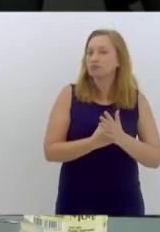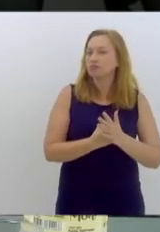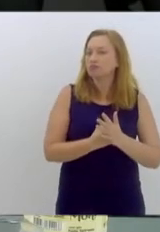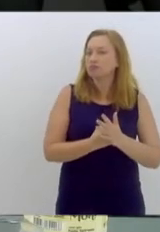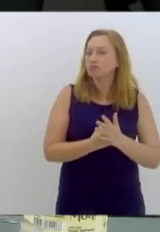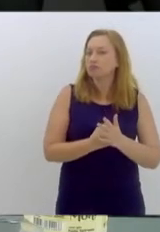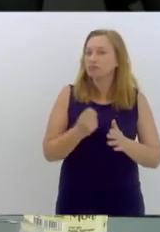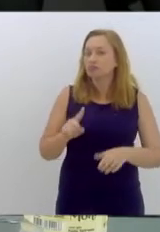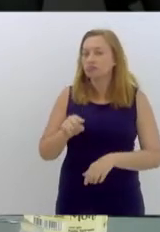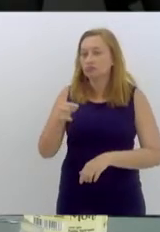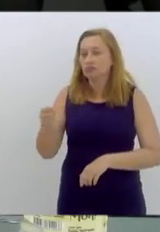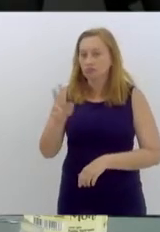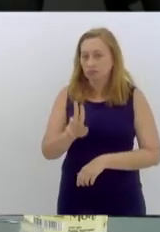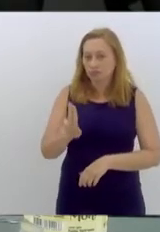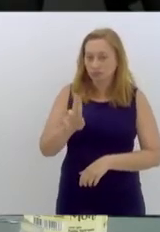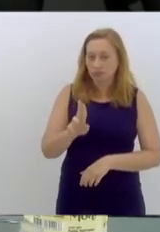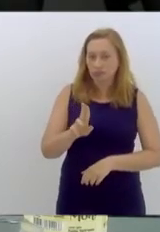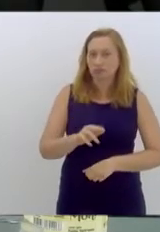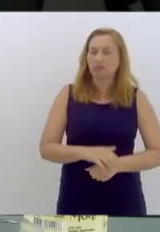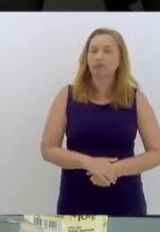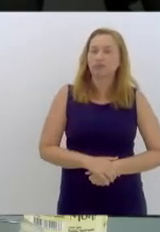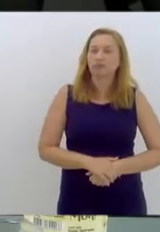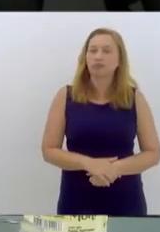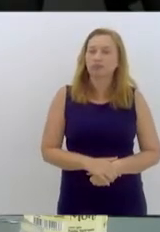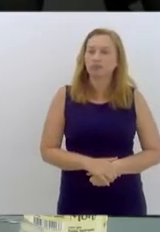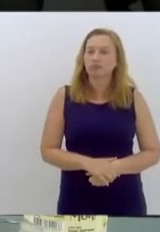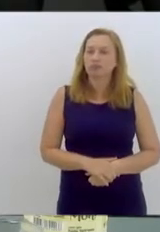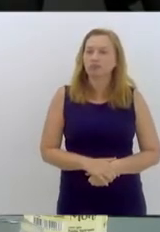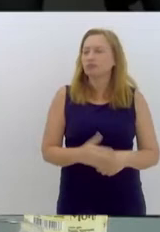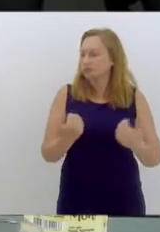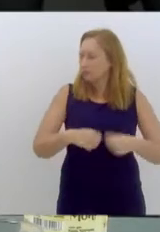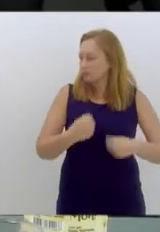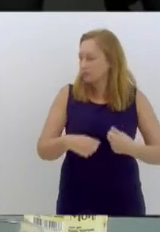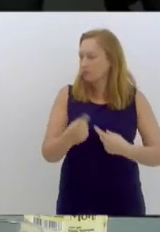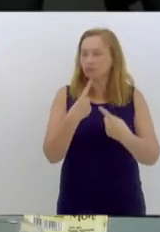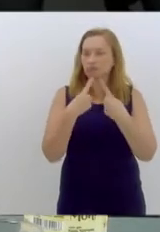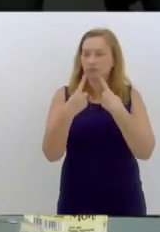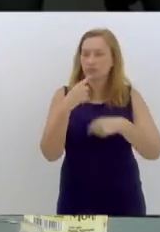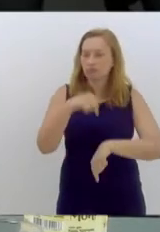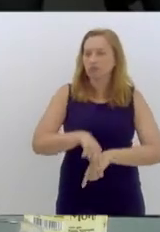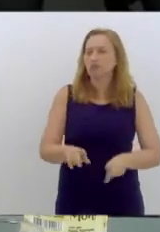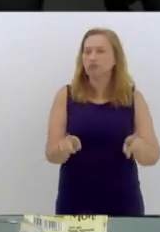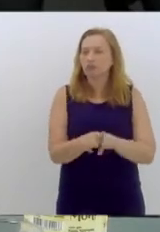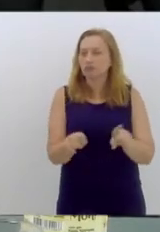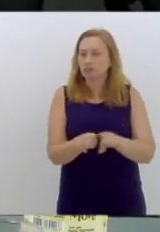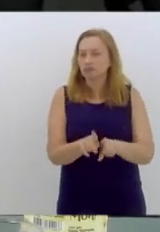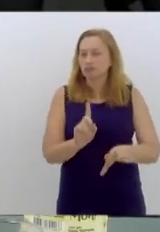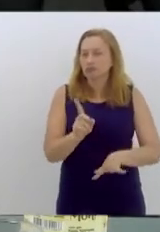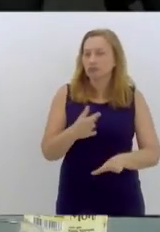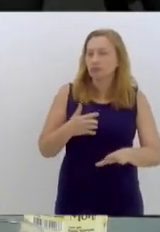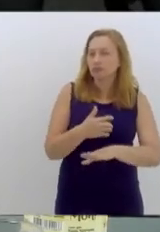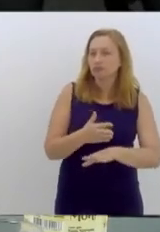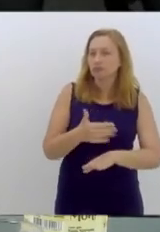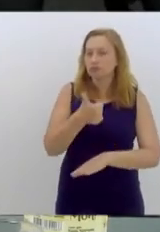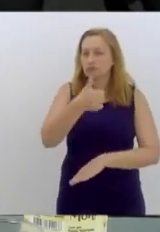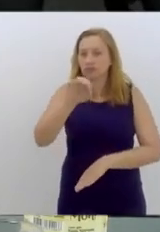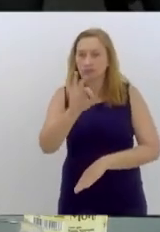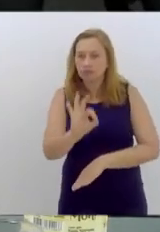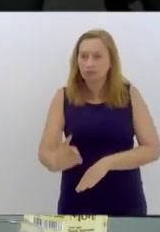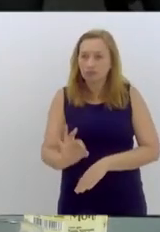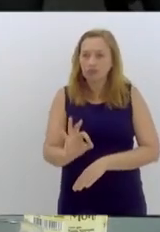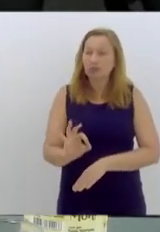demasiadamente os demais. Isso é uma coisa que vai ter que ser discutida aqui também, mas não chega a 10%